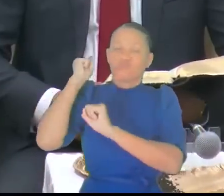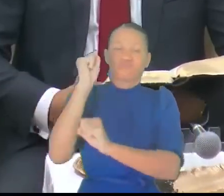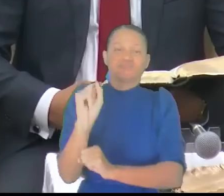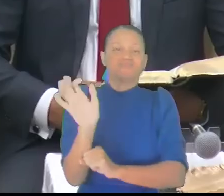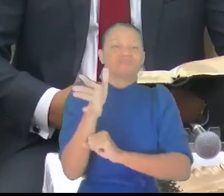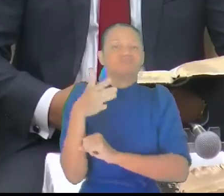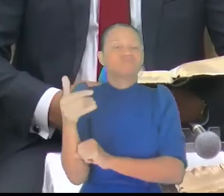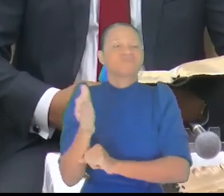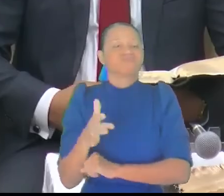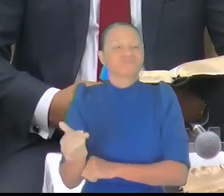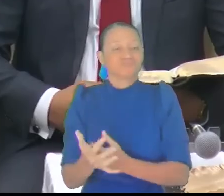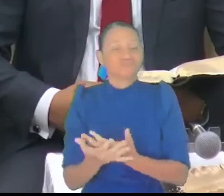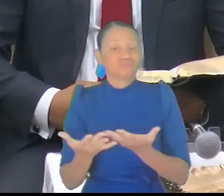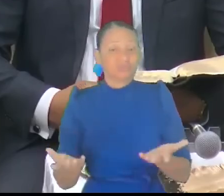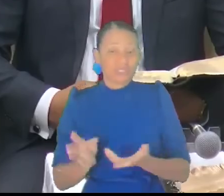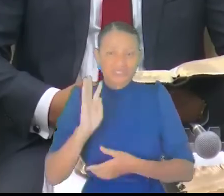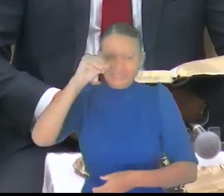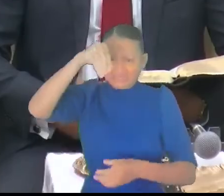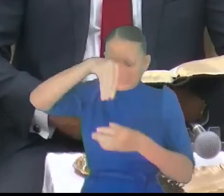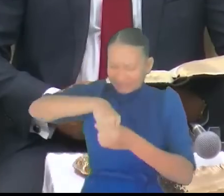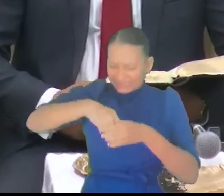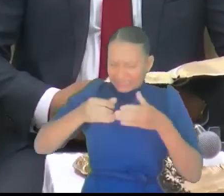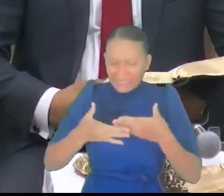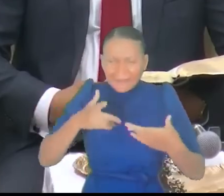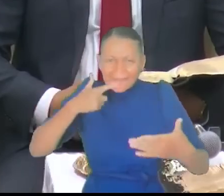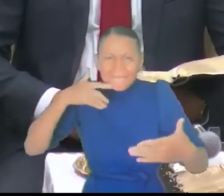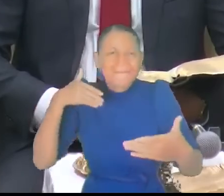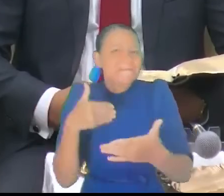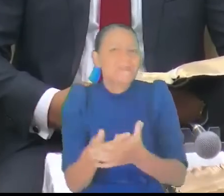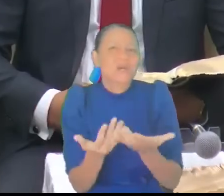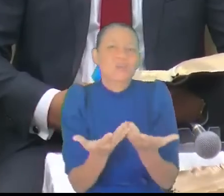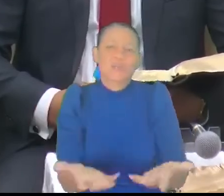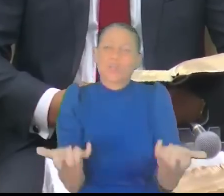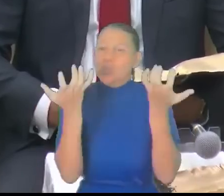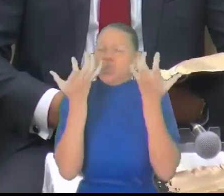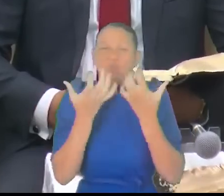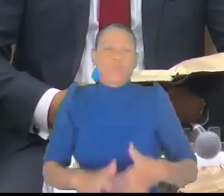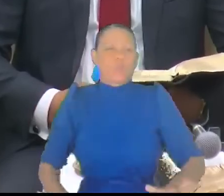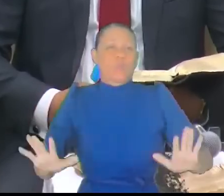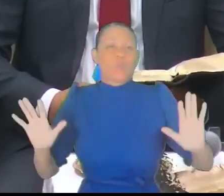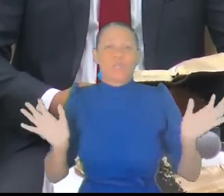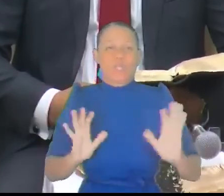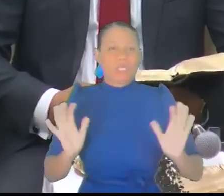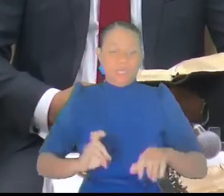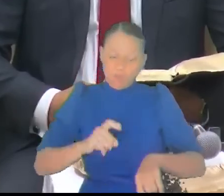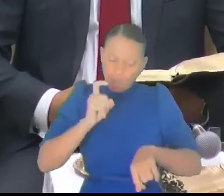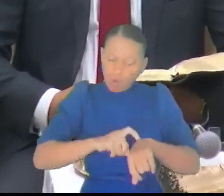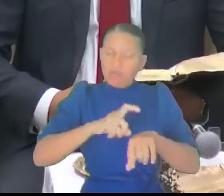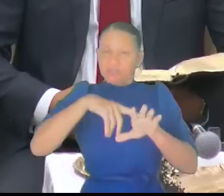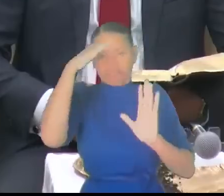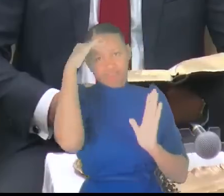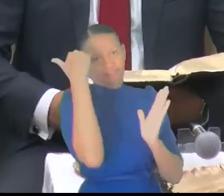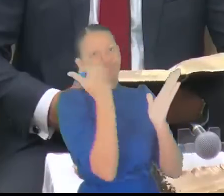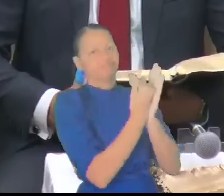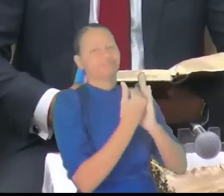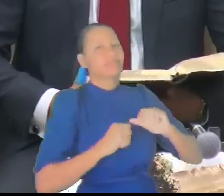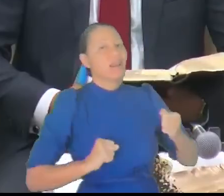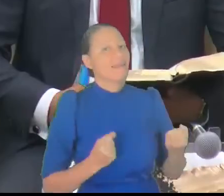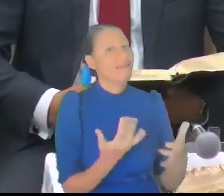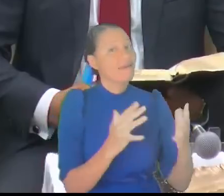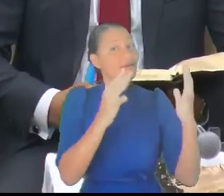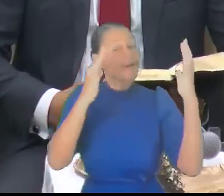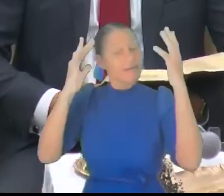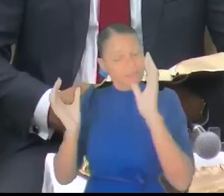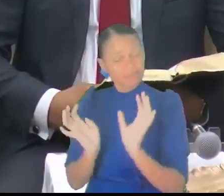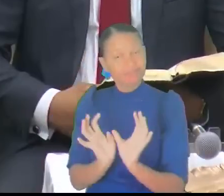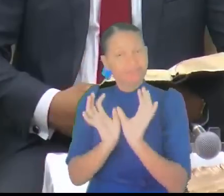Deus. E dentro de poucos minutos, porque não queremos terminar fora da hora, a celebração da ceia do